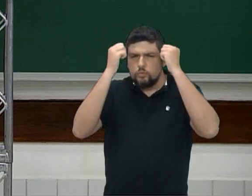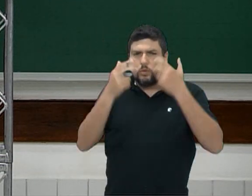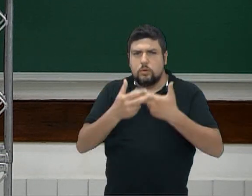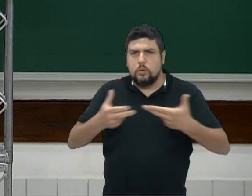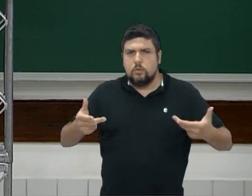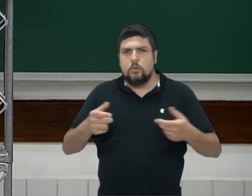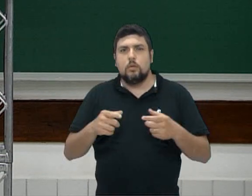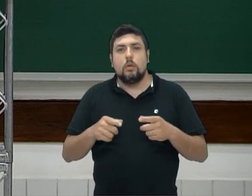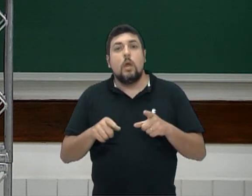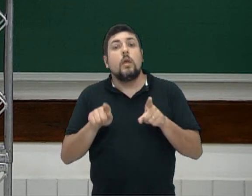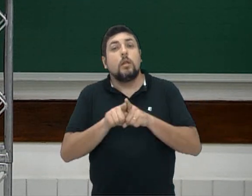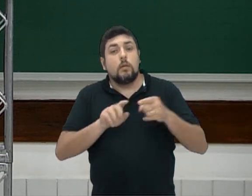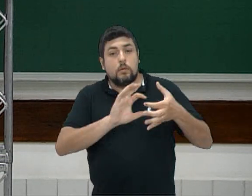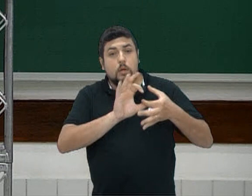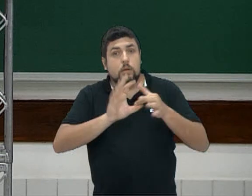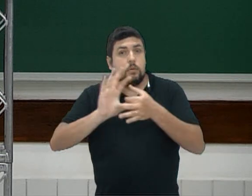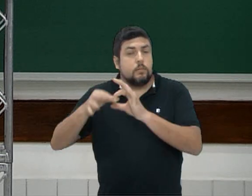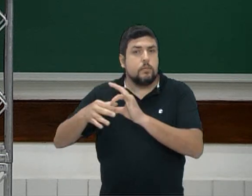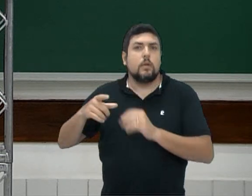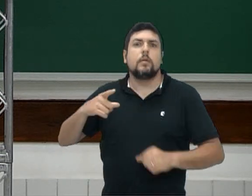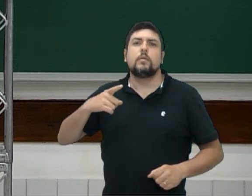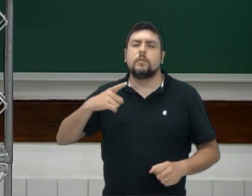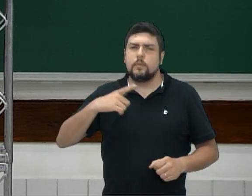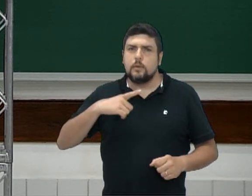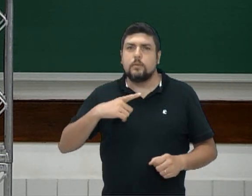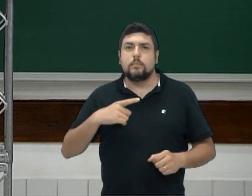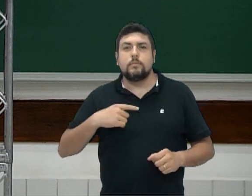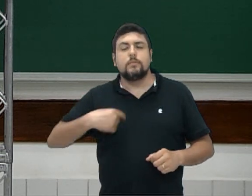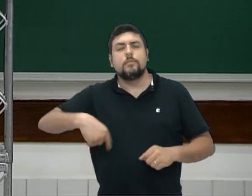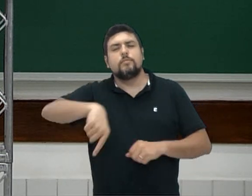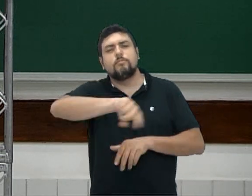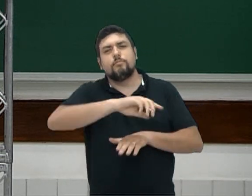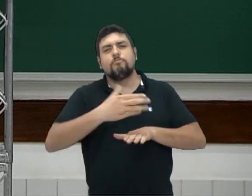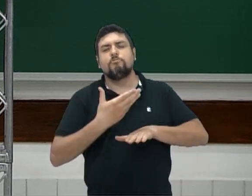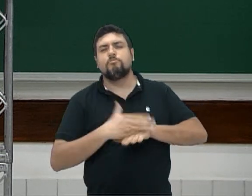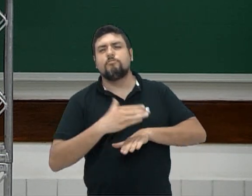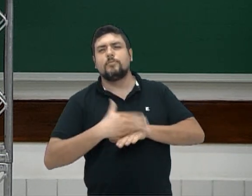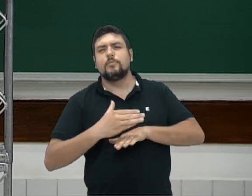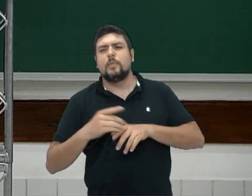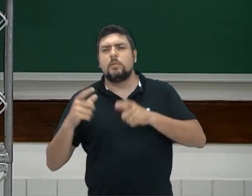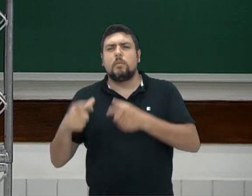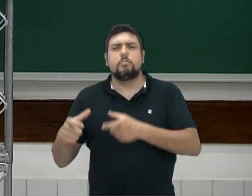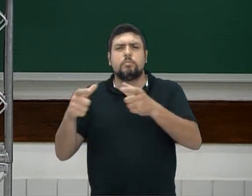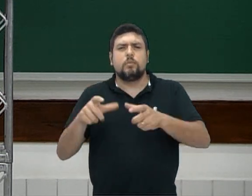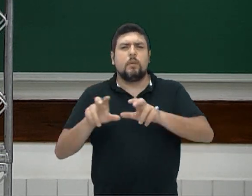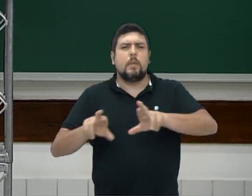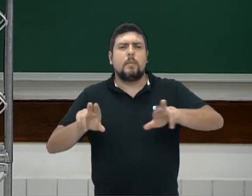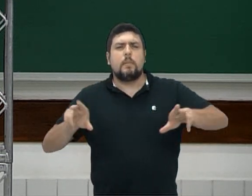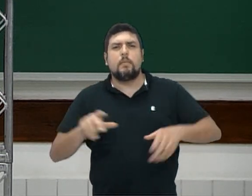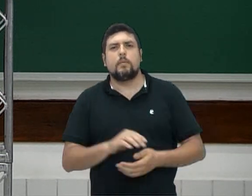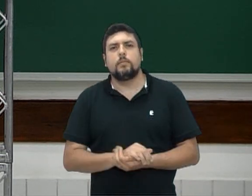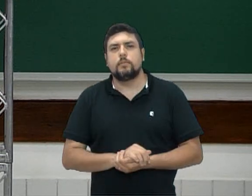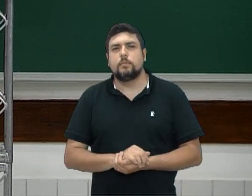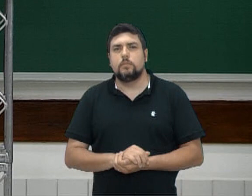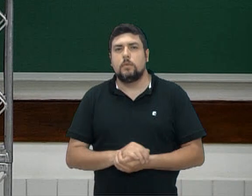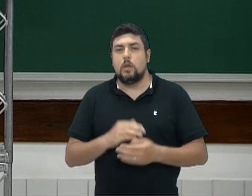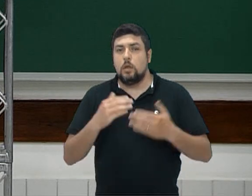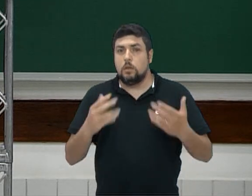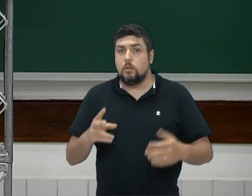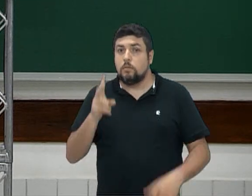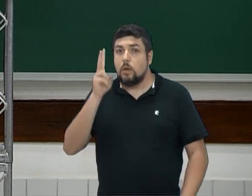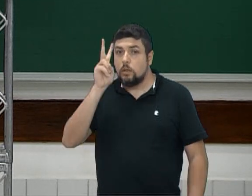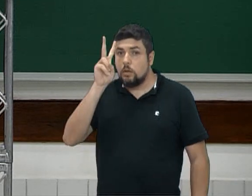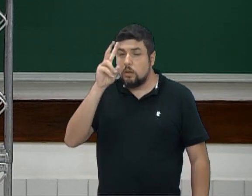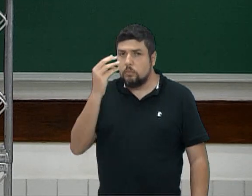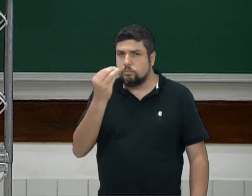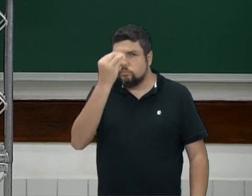bastante praticado. E a gente pode praticar ele em vários ambientes. Tem uma modalidade street, sempre lembrando, né, da segurança e